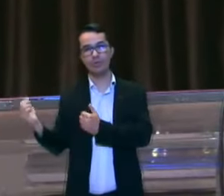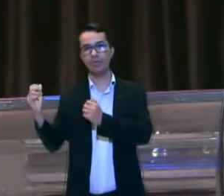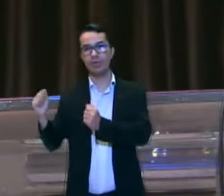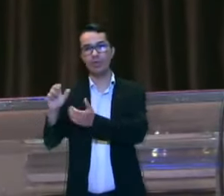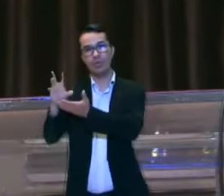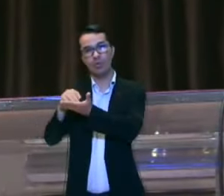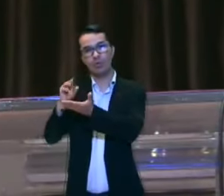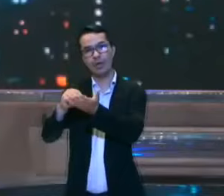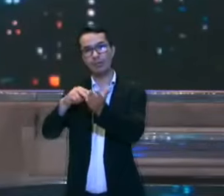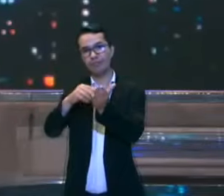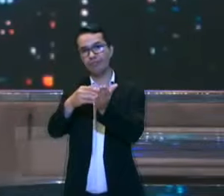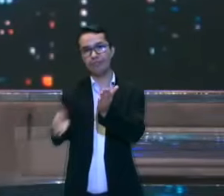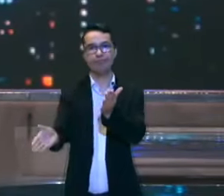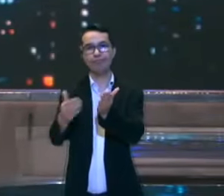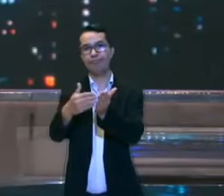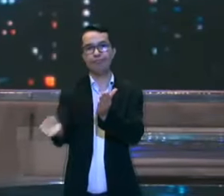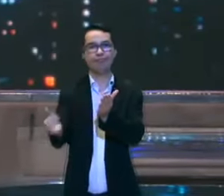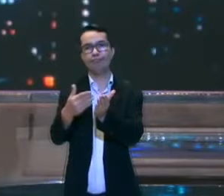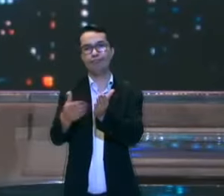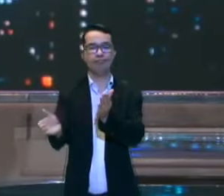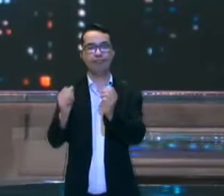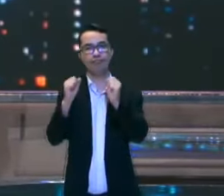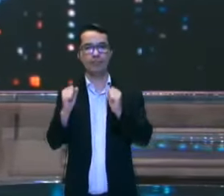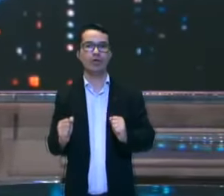Isso não é um problema.